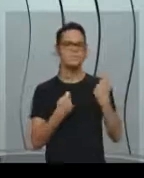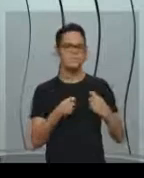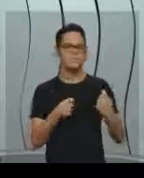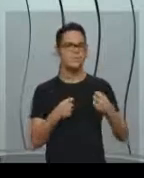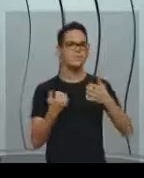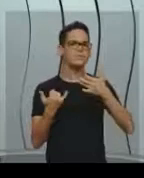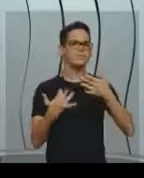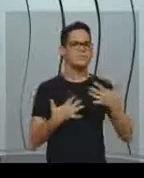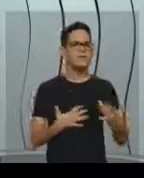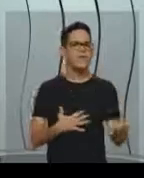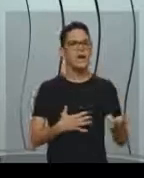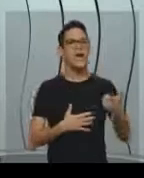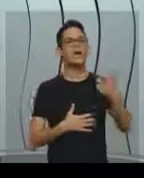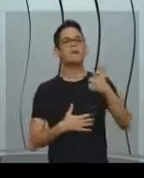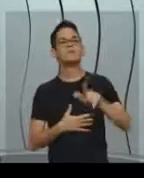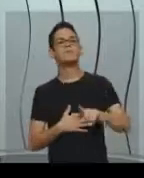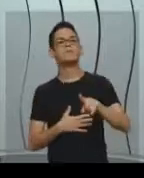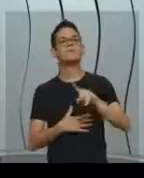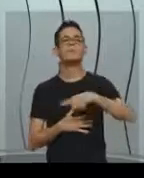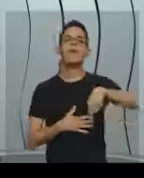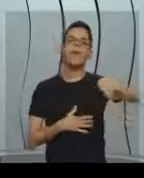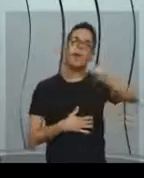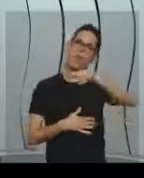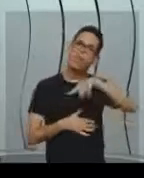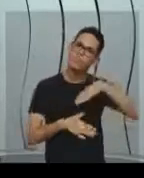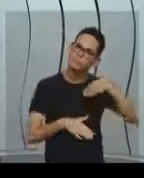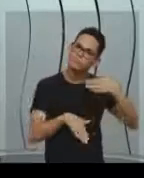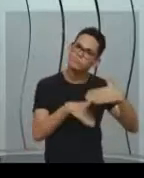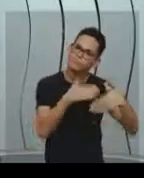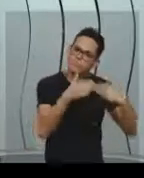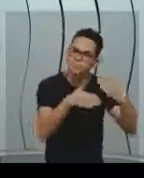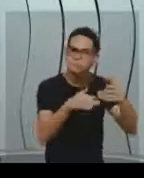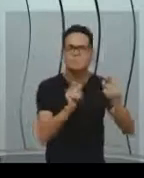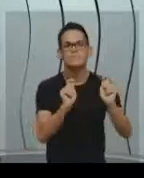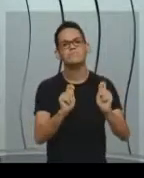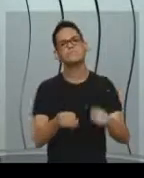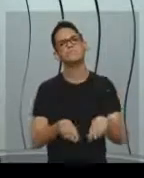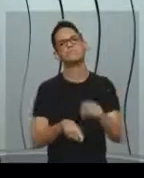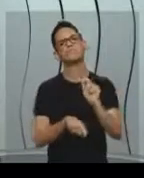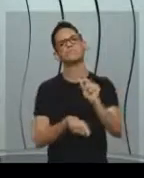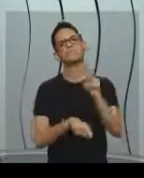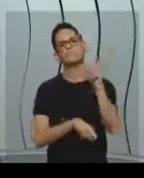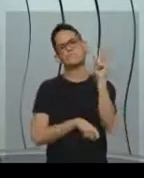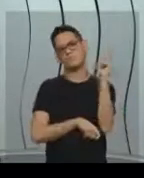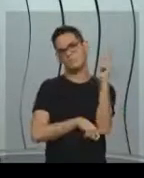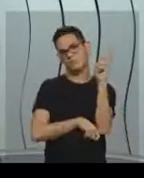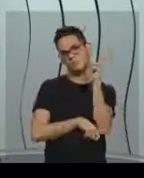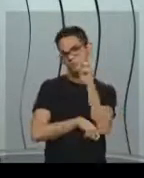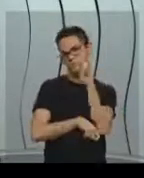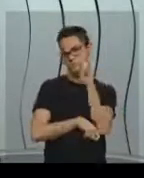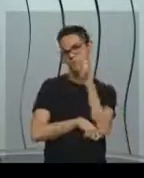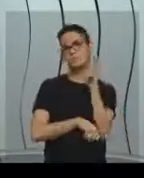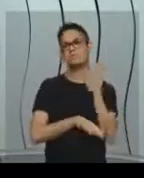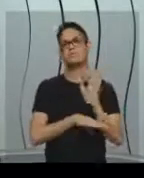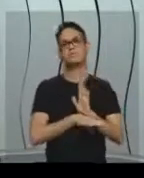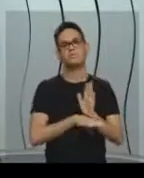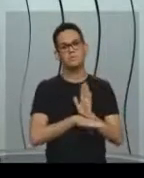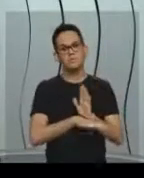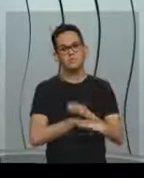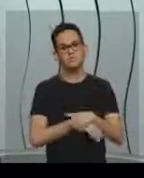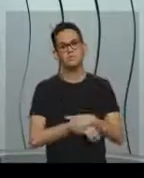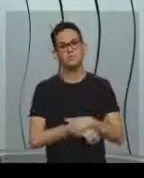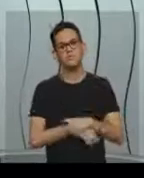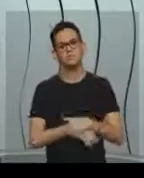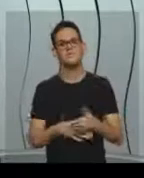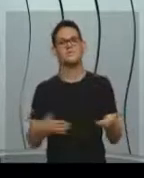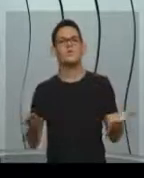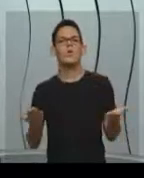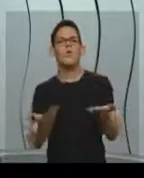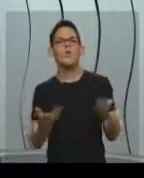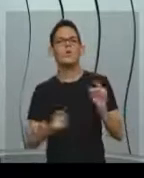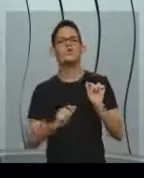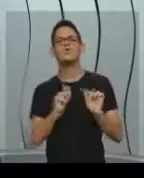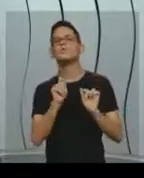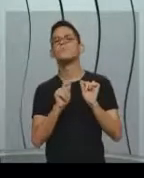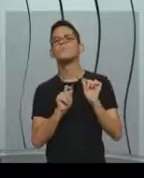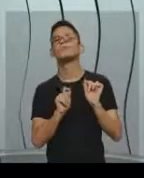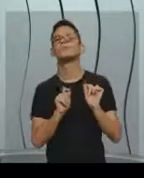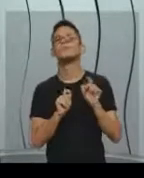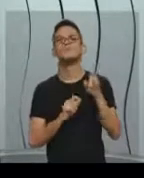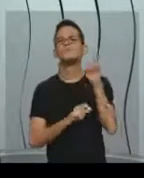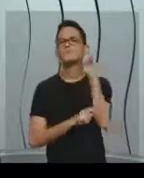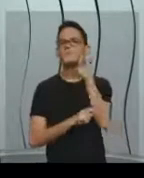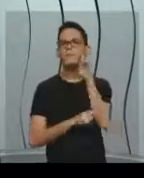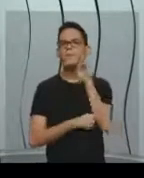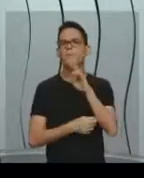para que a gente possa desenvolver aí um pouco mais sobre a história do cinema. Então, o que fica para a gente nesse